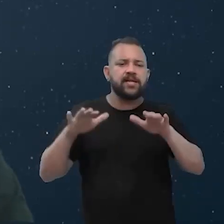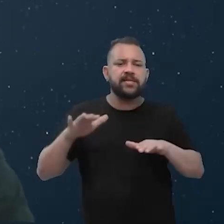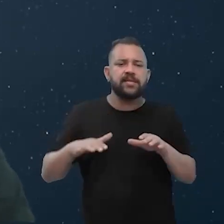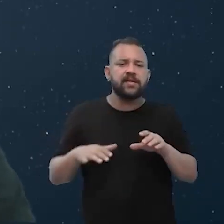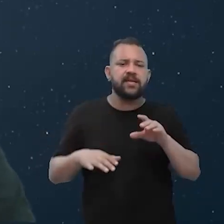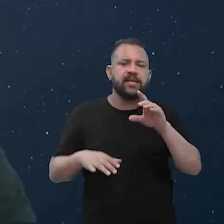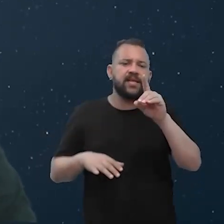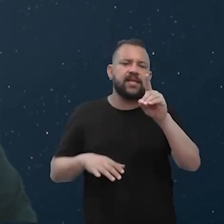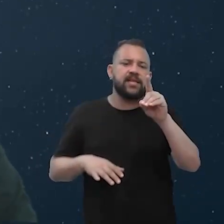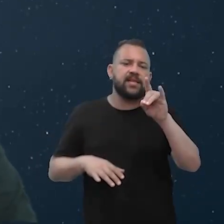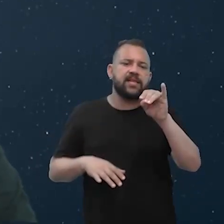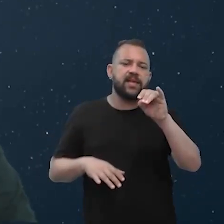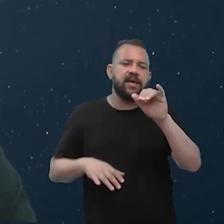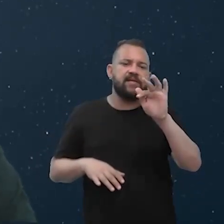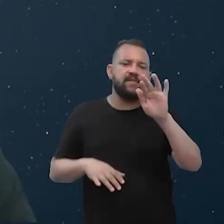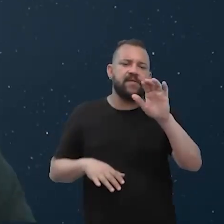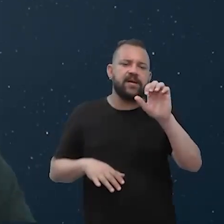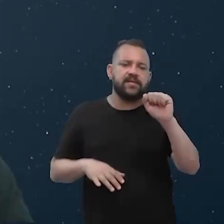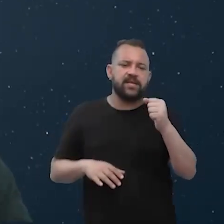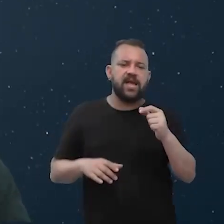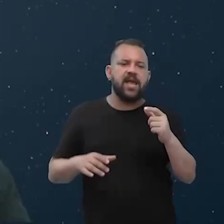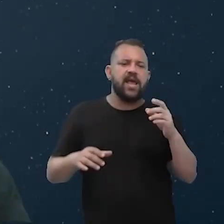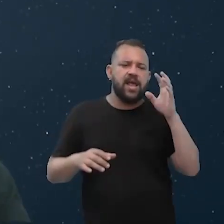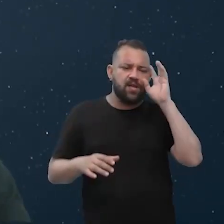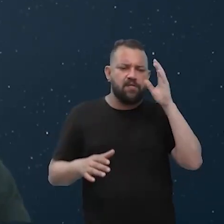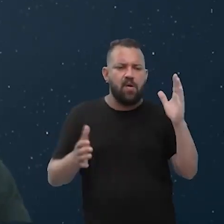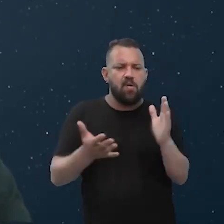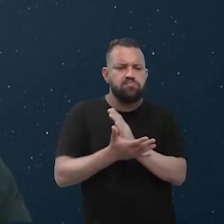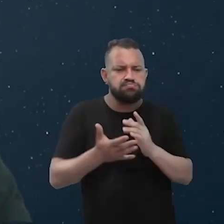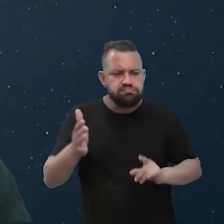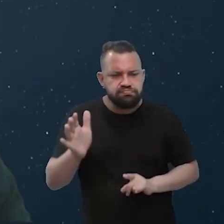variação diafásica e resolveremos